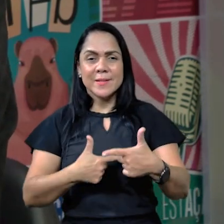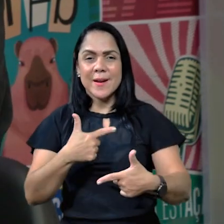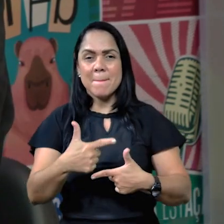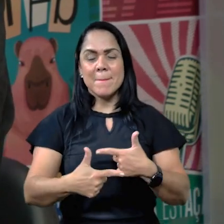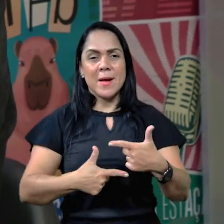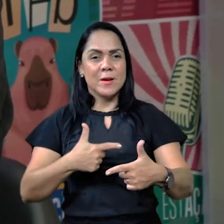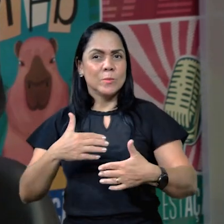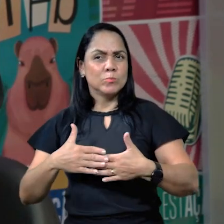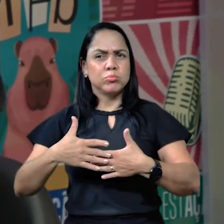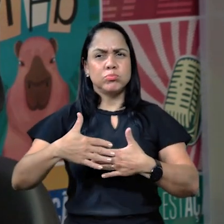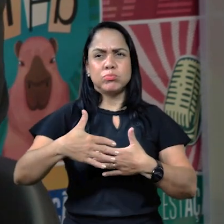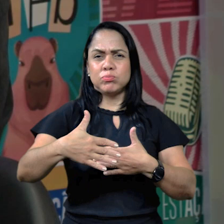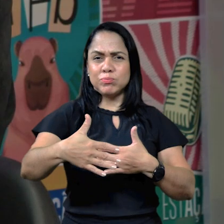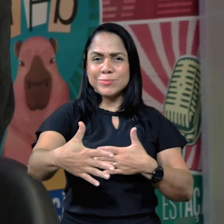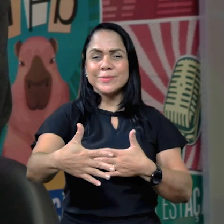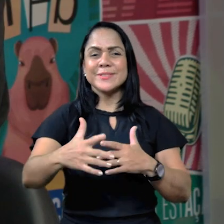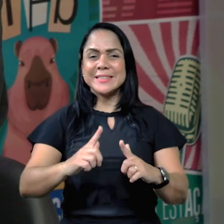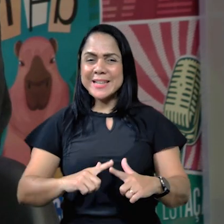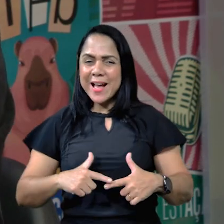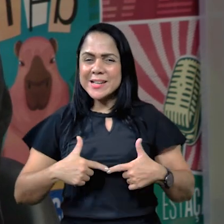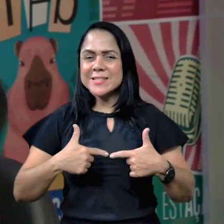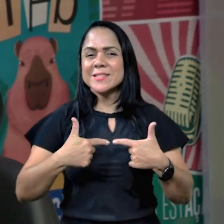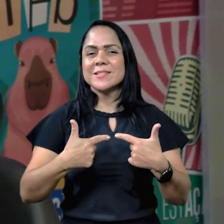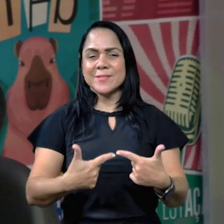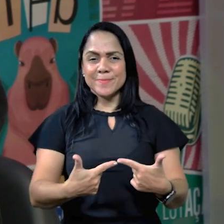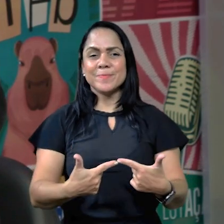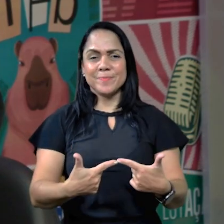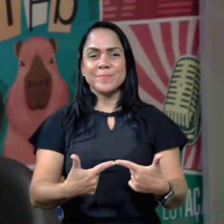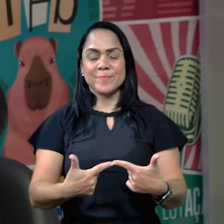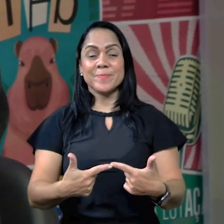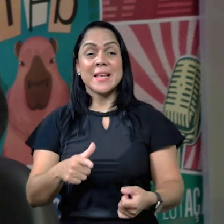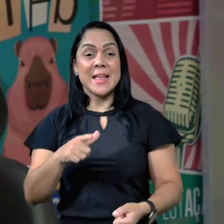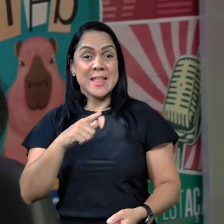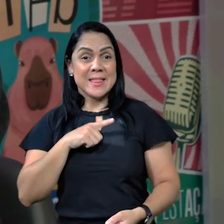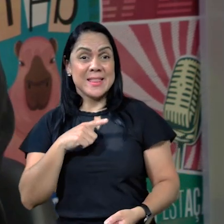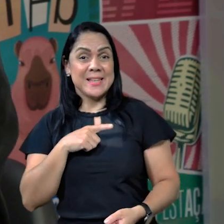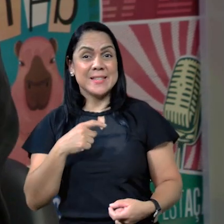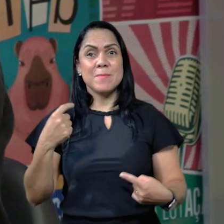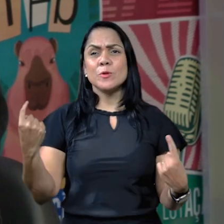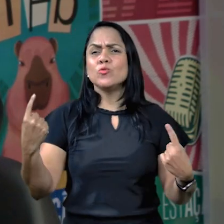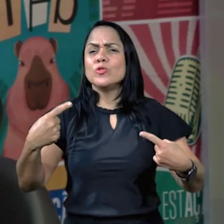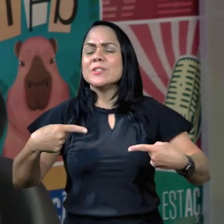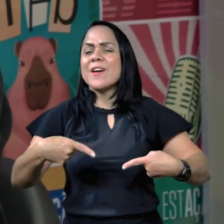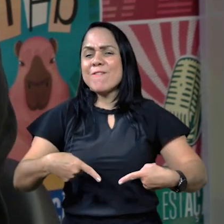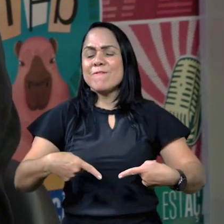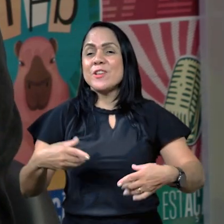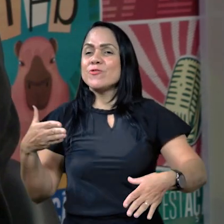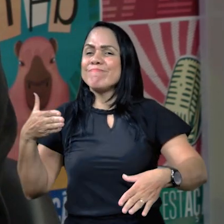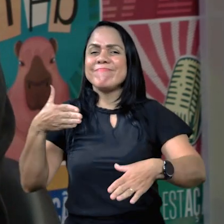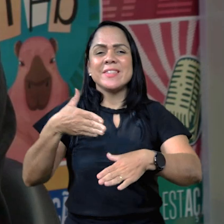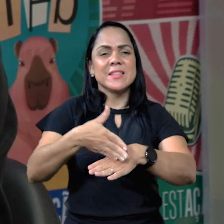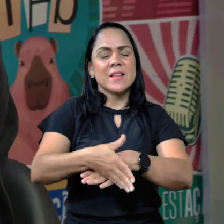para além do imediato da ação, né? A gente tem sempre esse desafio de entrar em culturas, de